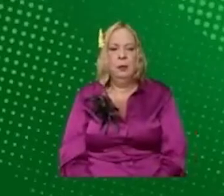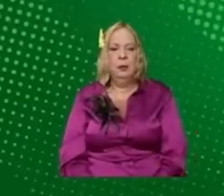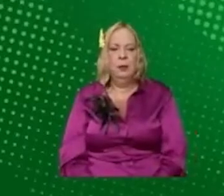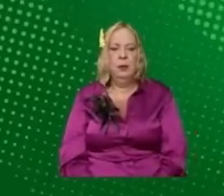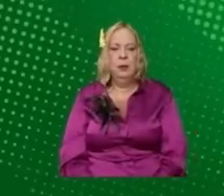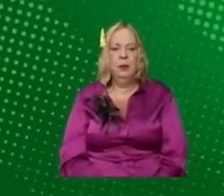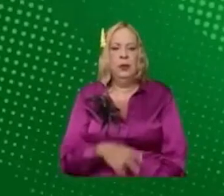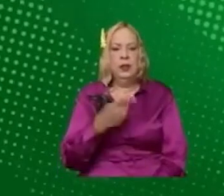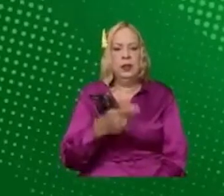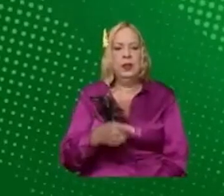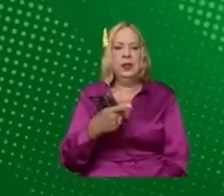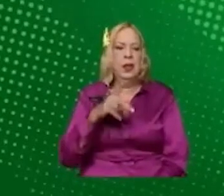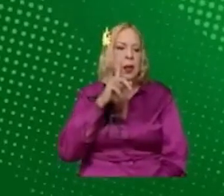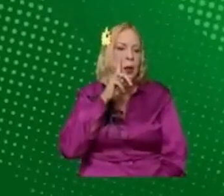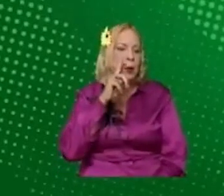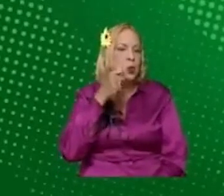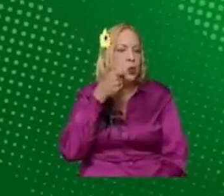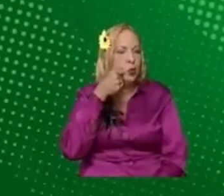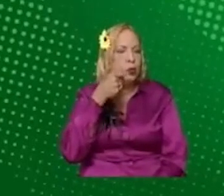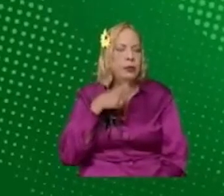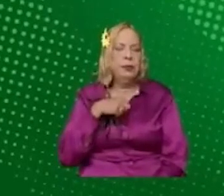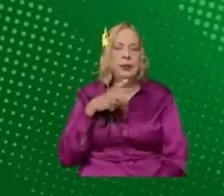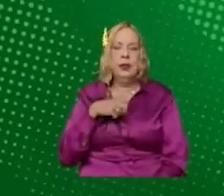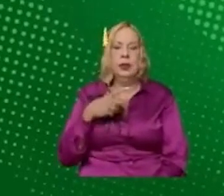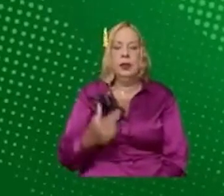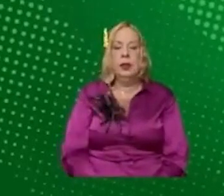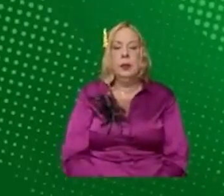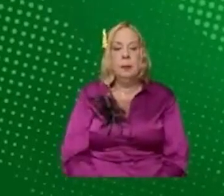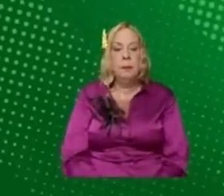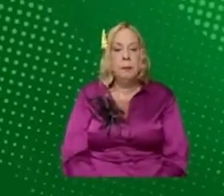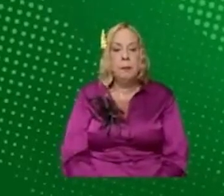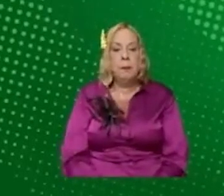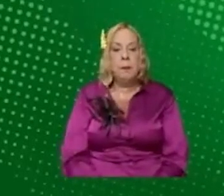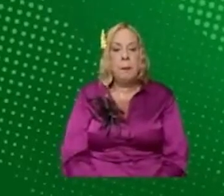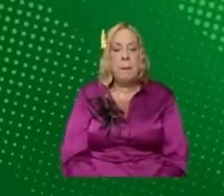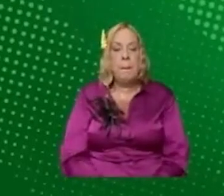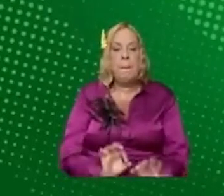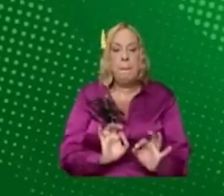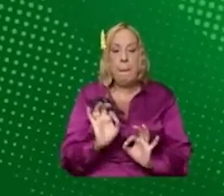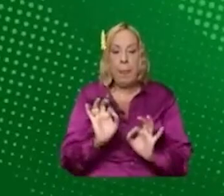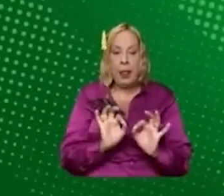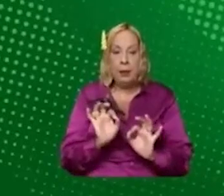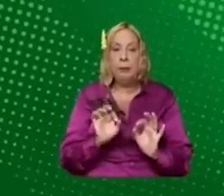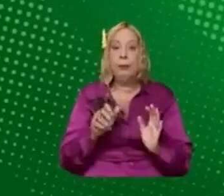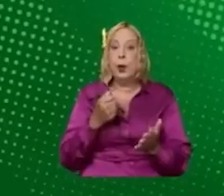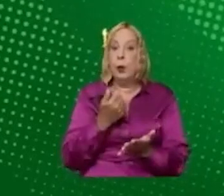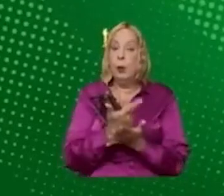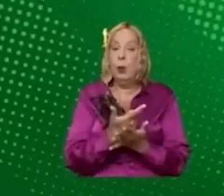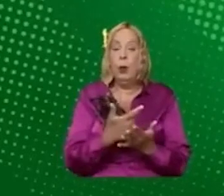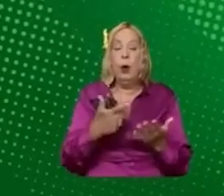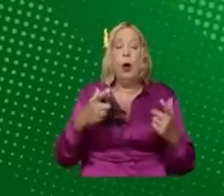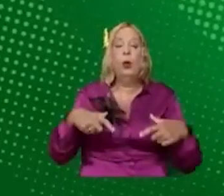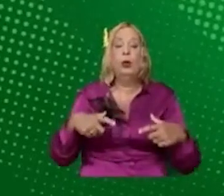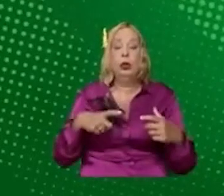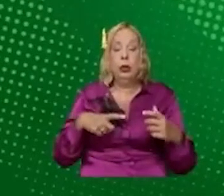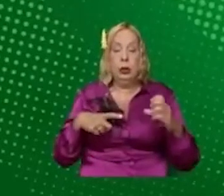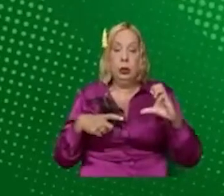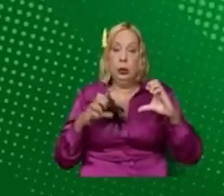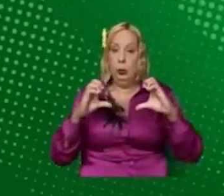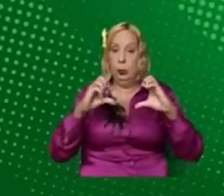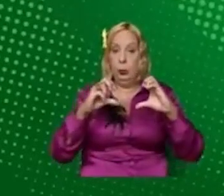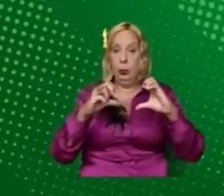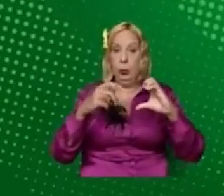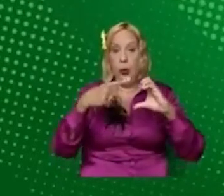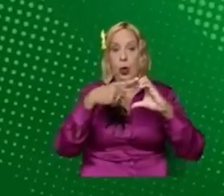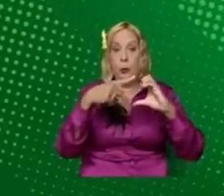de Aracaju, desculpa Renata, foi um erro aqui, mas tudo bem, tá corrigido. A Renata adquiriu no Shopping Prêmio com a Emily e